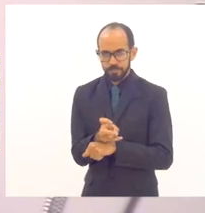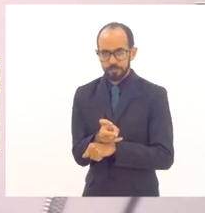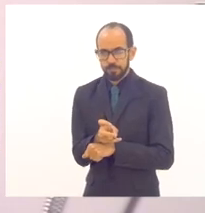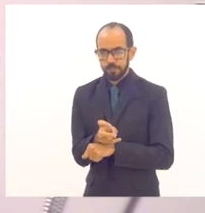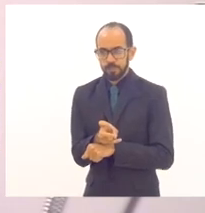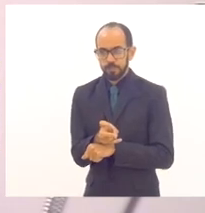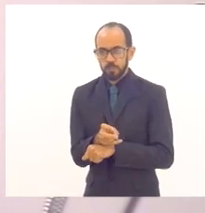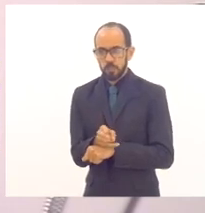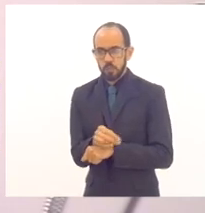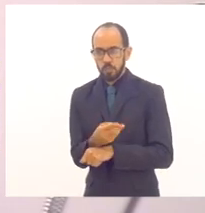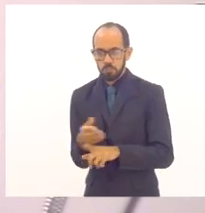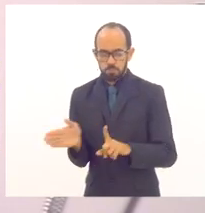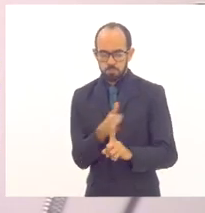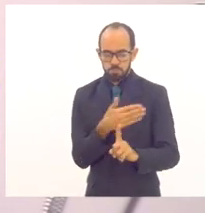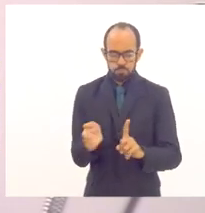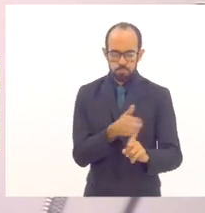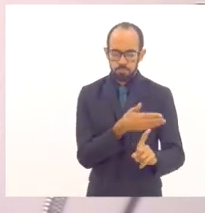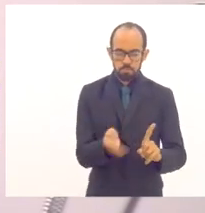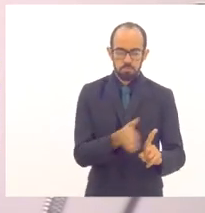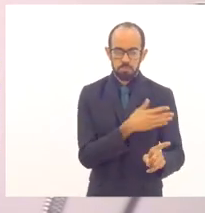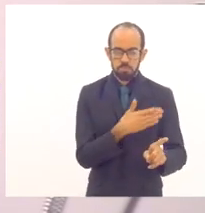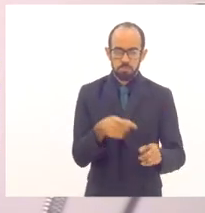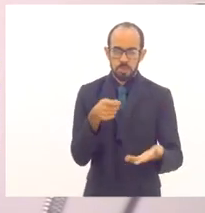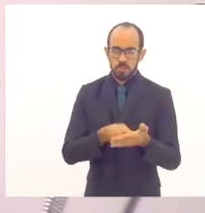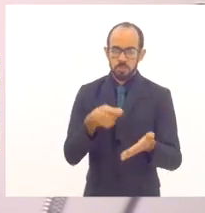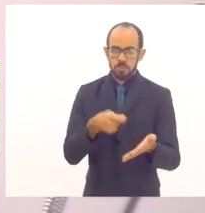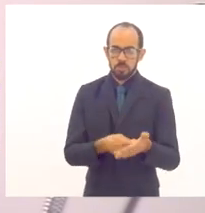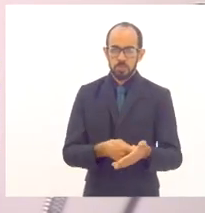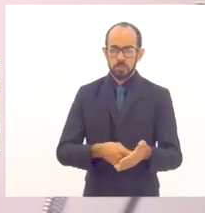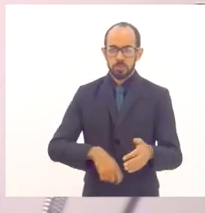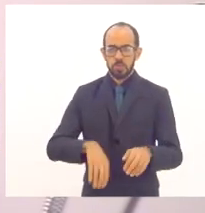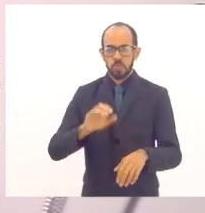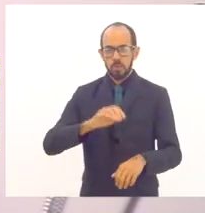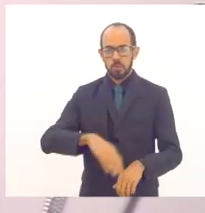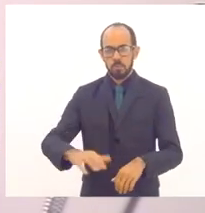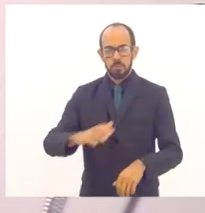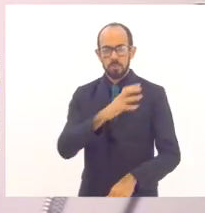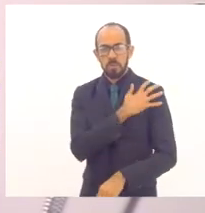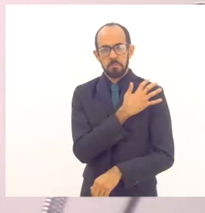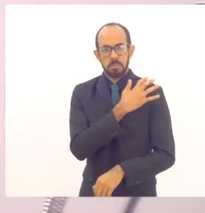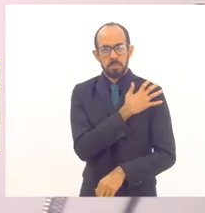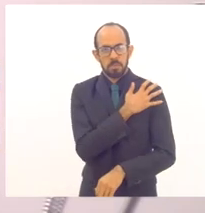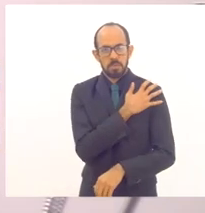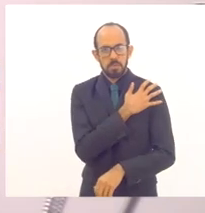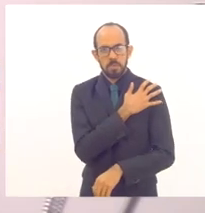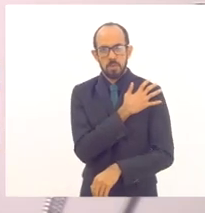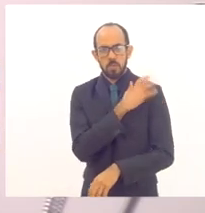ou chicoteados, né, ou exigidos, como capitão do mato do século XXI,